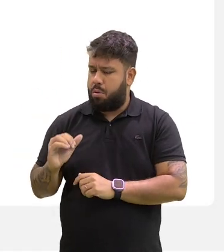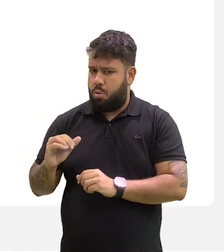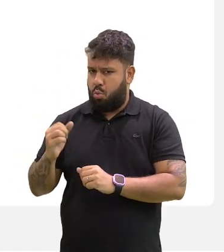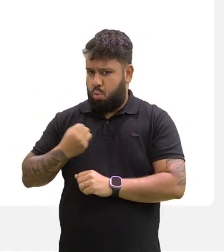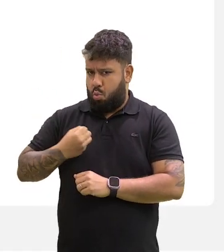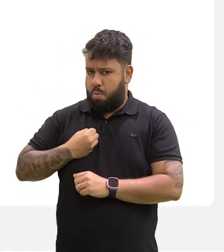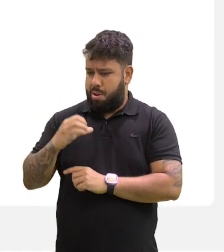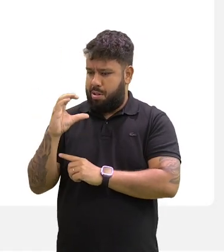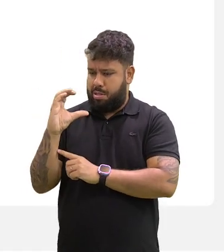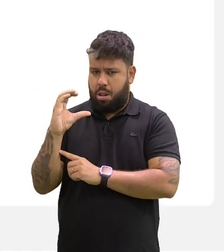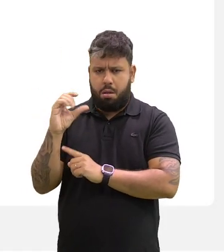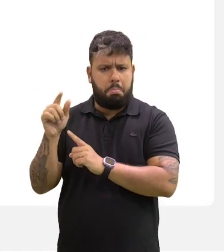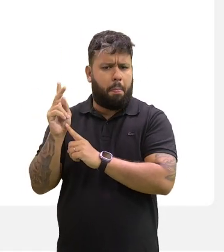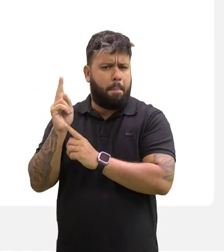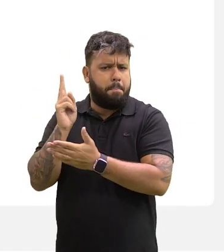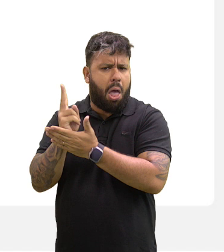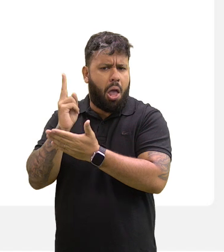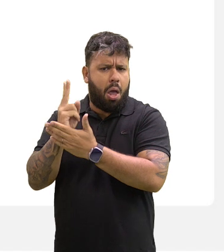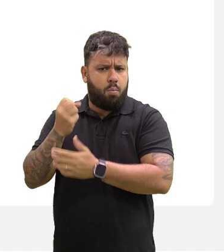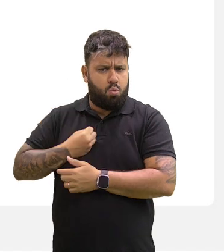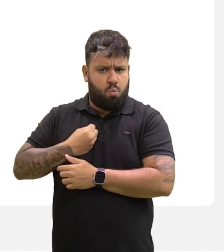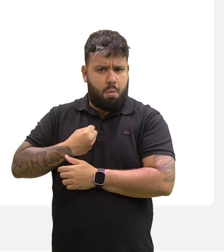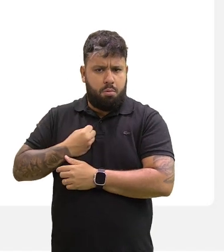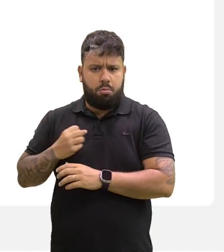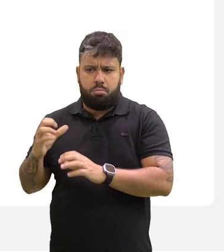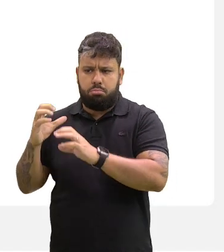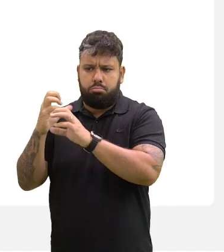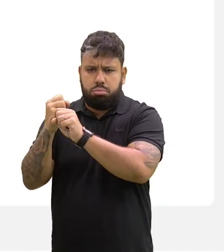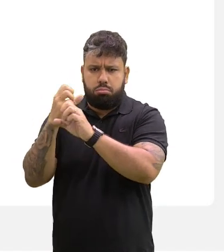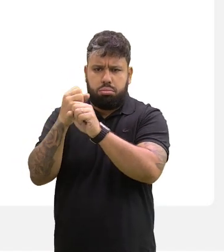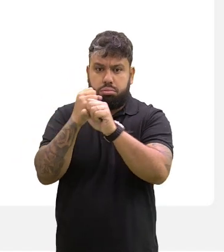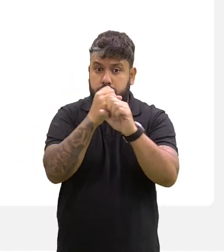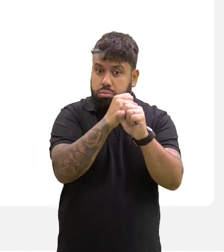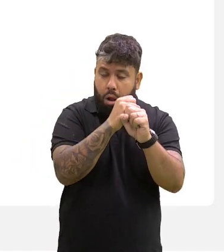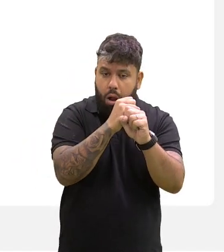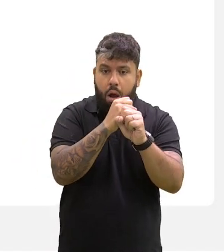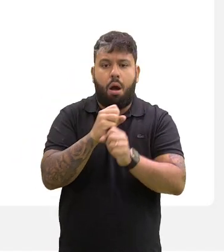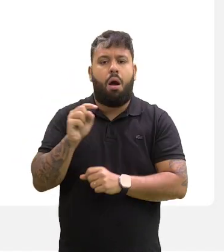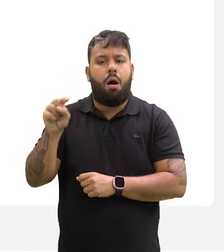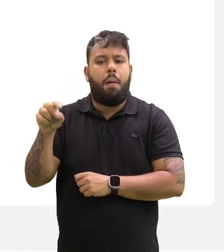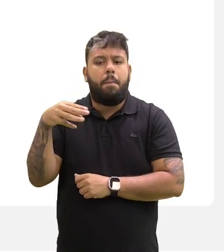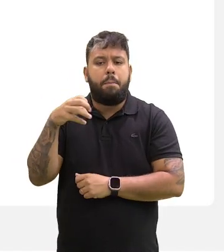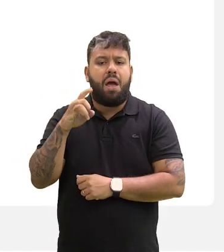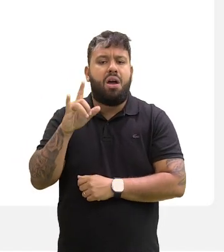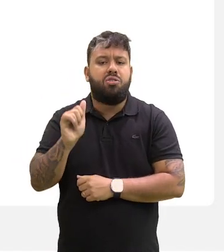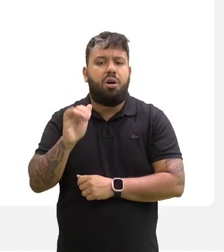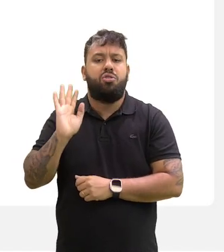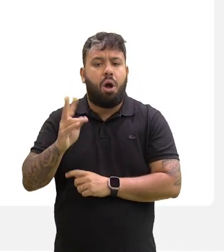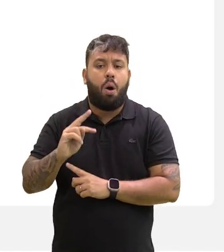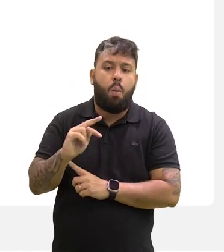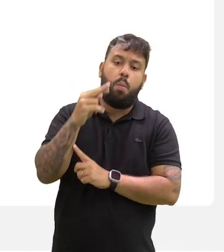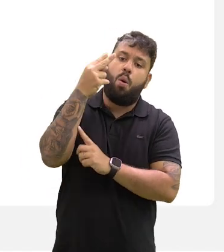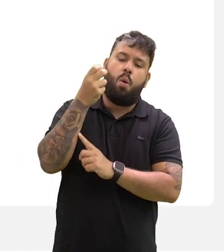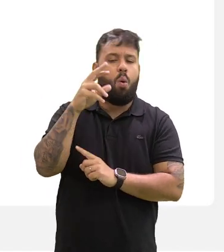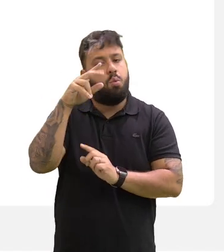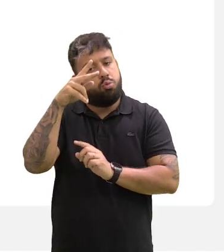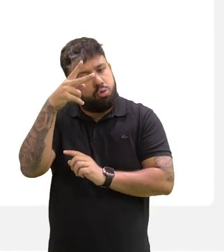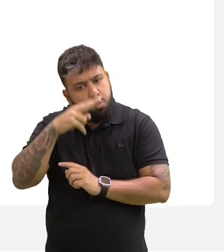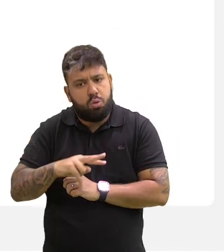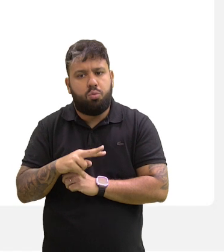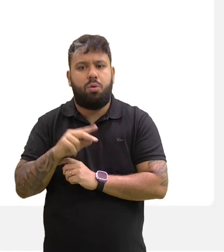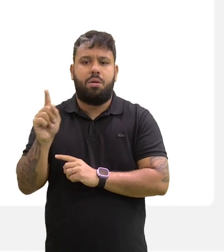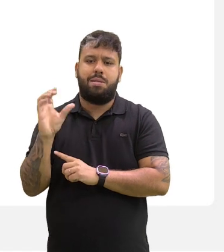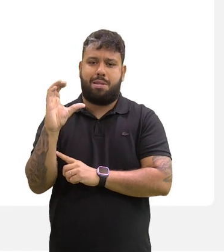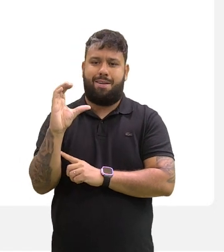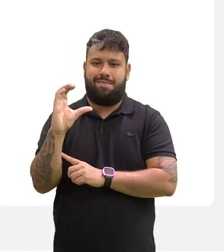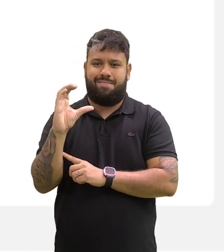os valores da variável x, a média aritmética do conjunto fica aumentada ou diminuída dessa constante